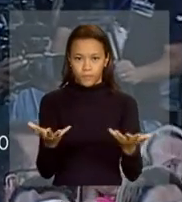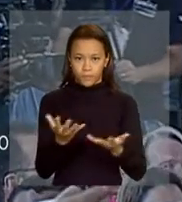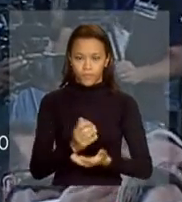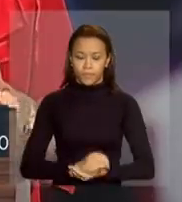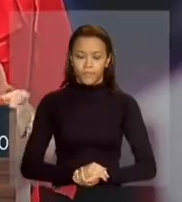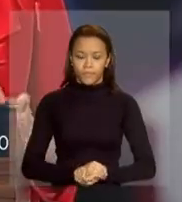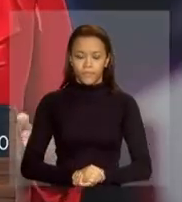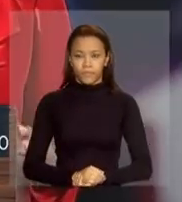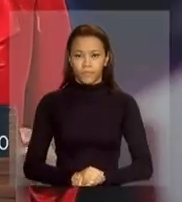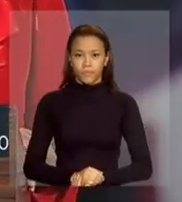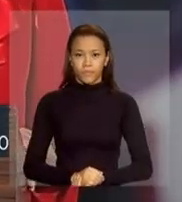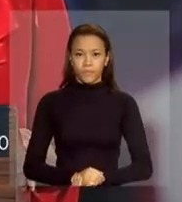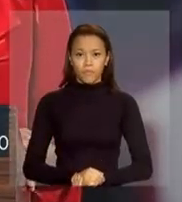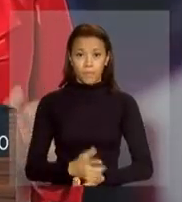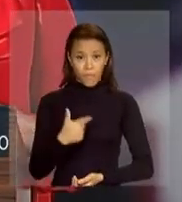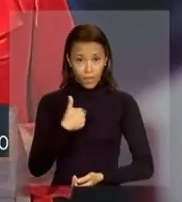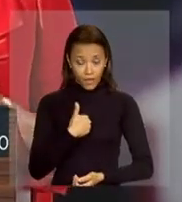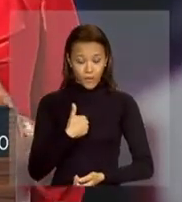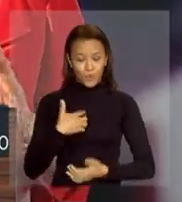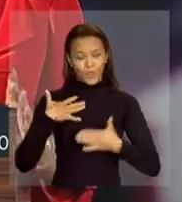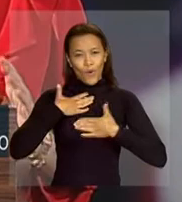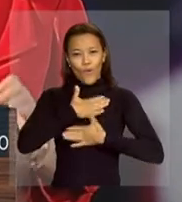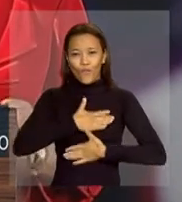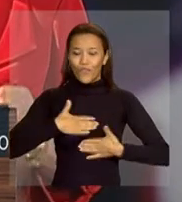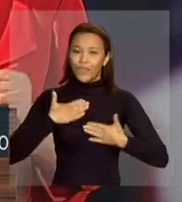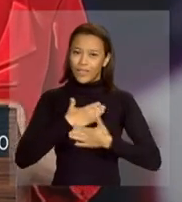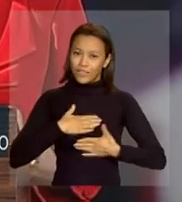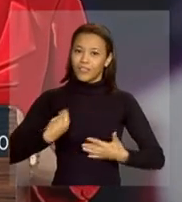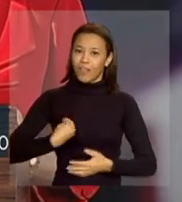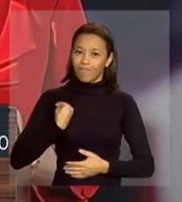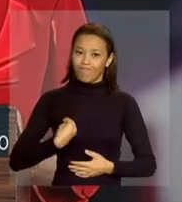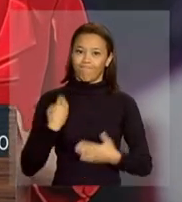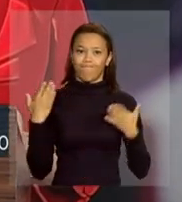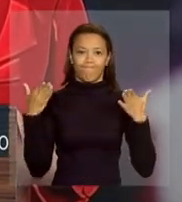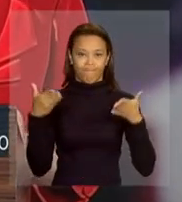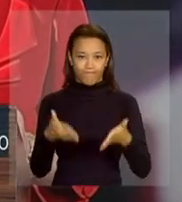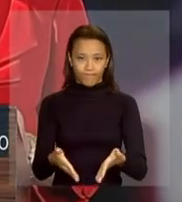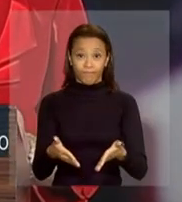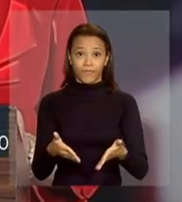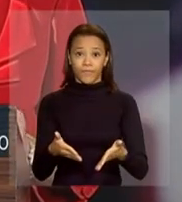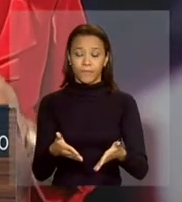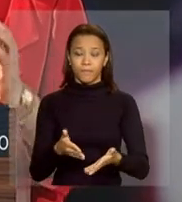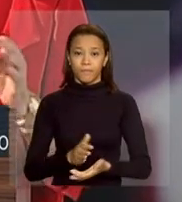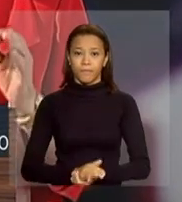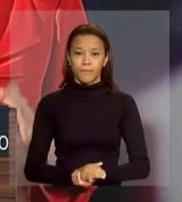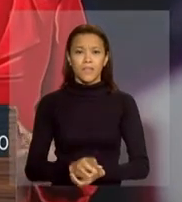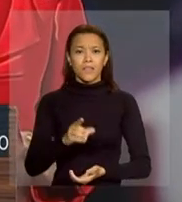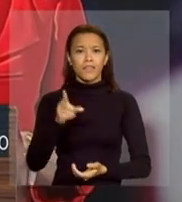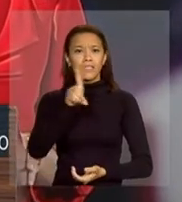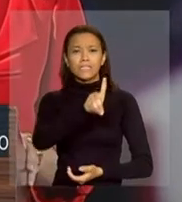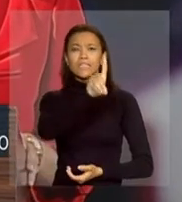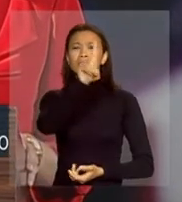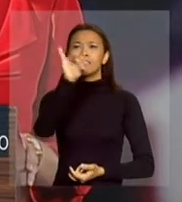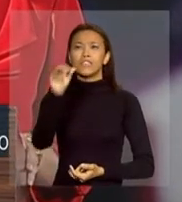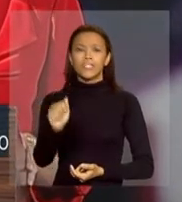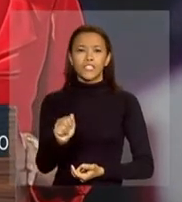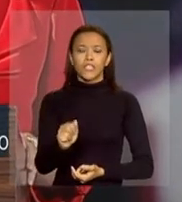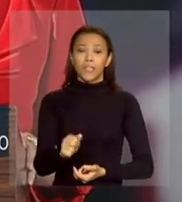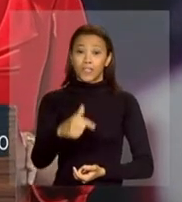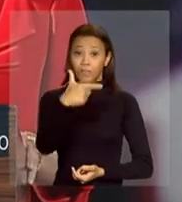e eu estou muito feliz está aqui hoje e nessa nesse dia